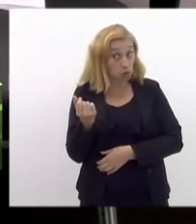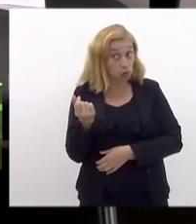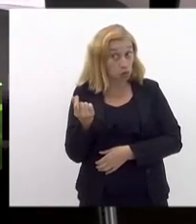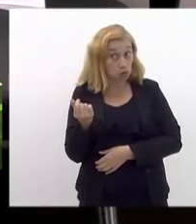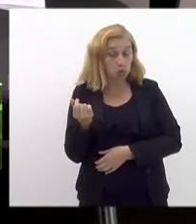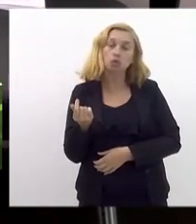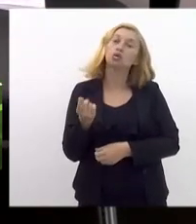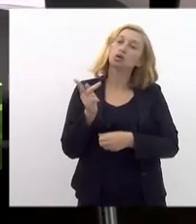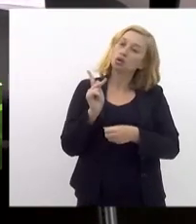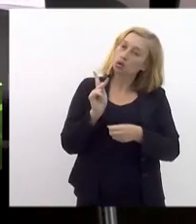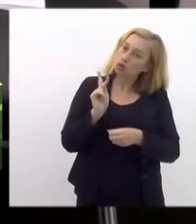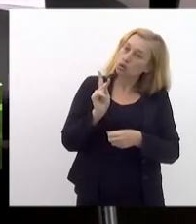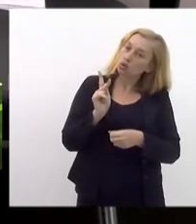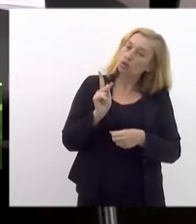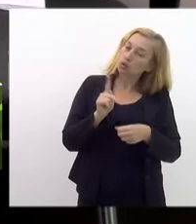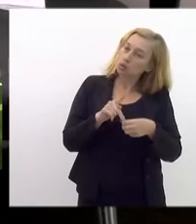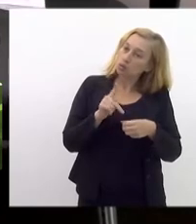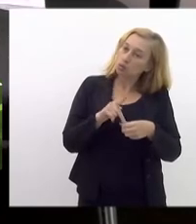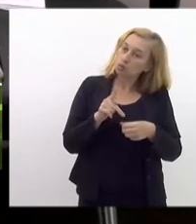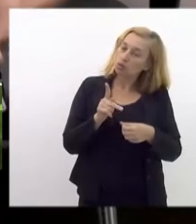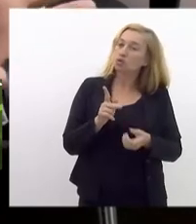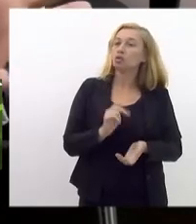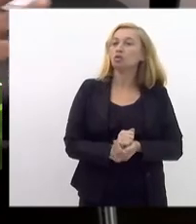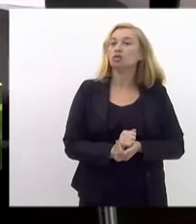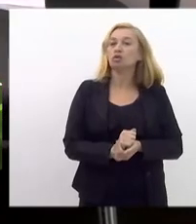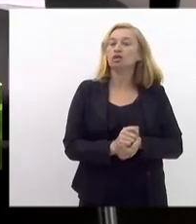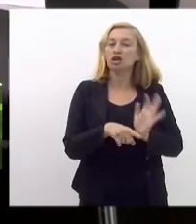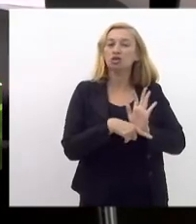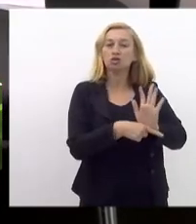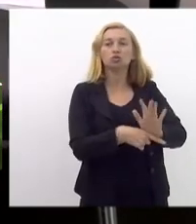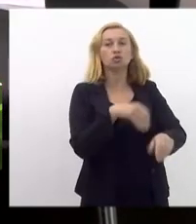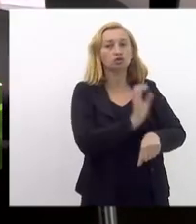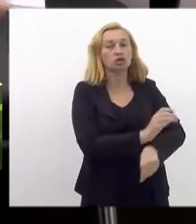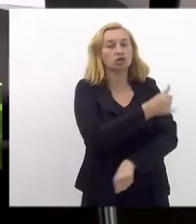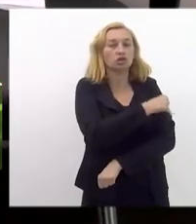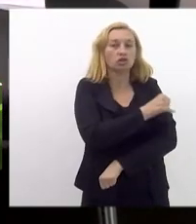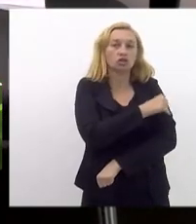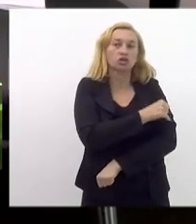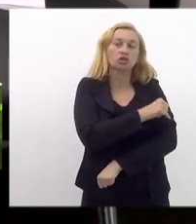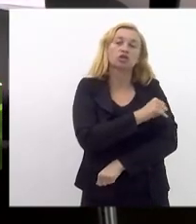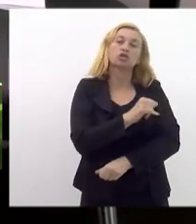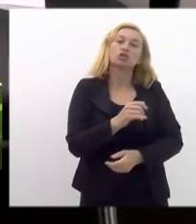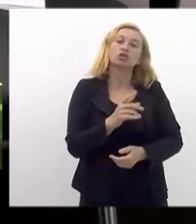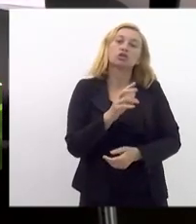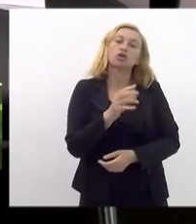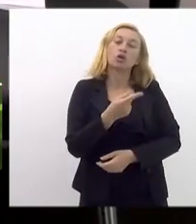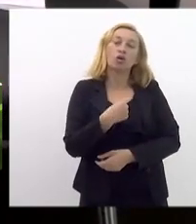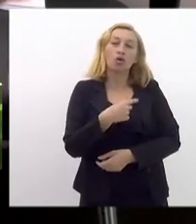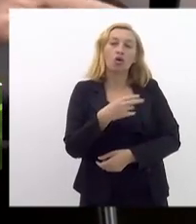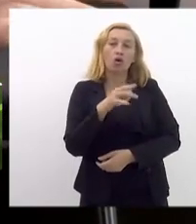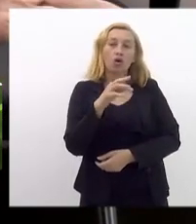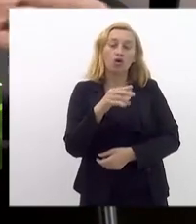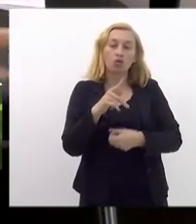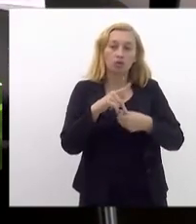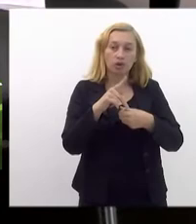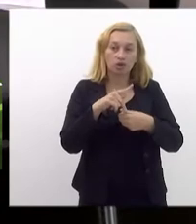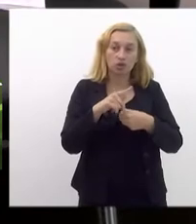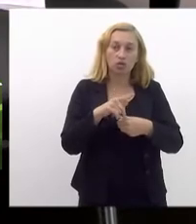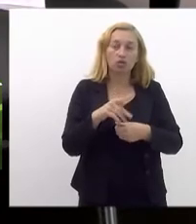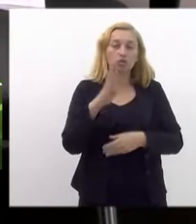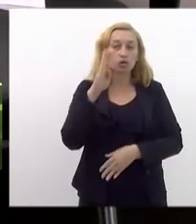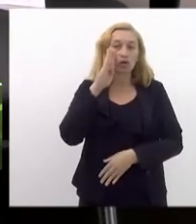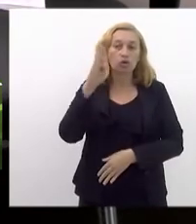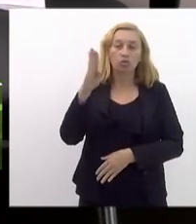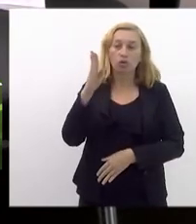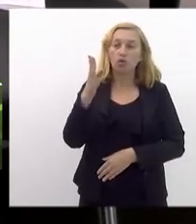do petróleo beneficiam o Estado do Rio de Janeiro nas receitas de royalties, nas receitas para o próprio Fundo